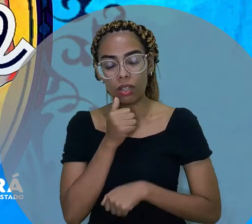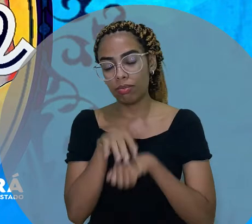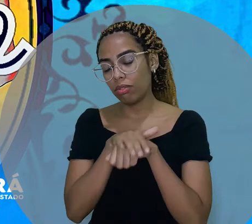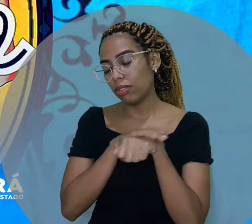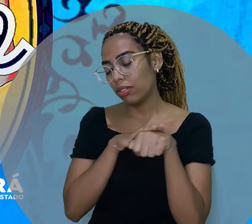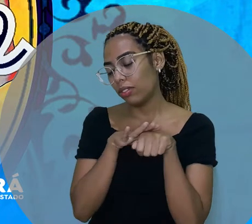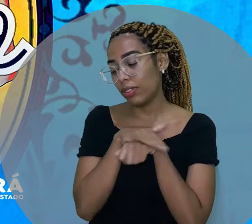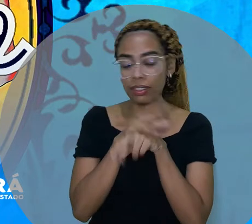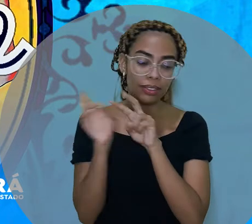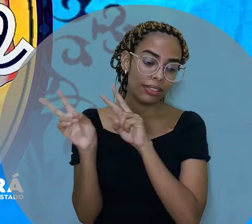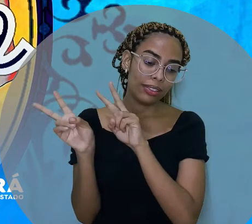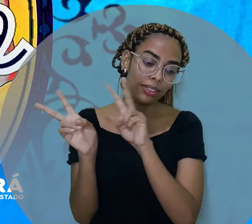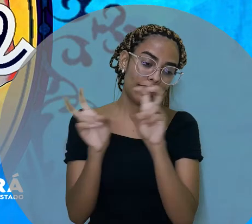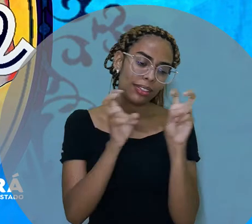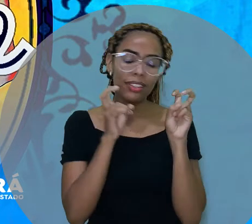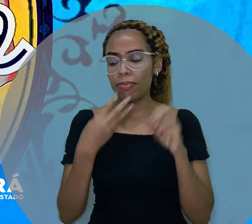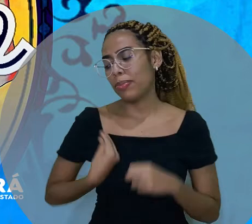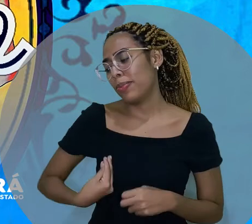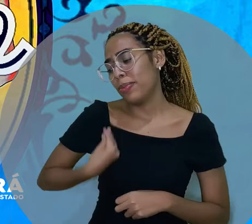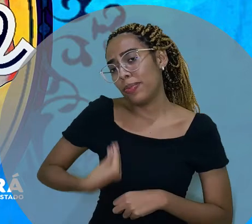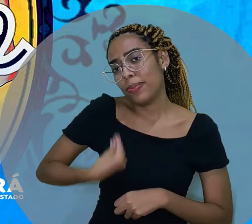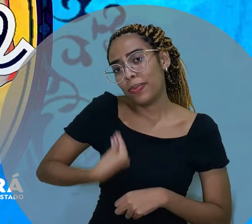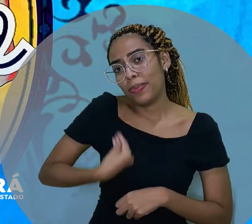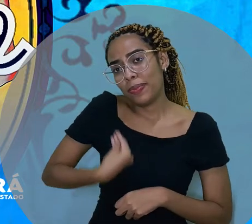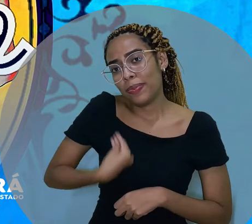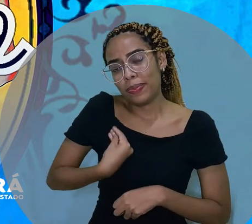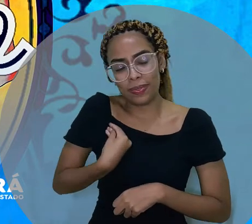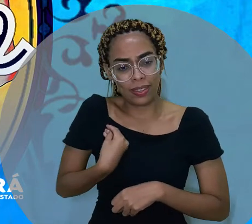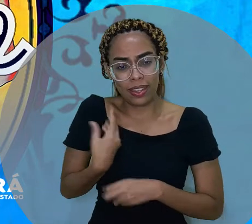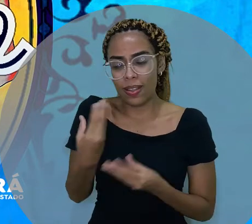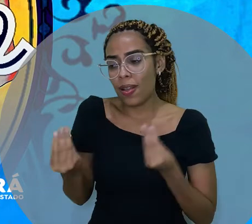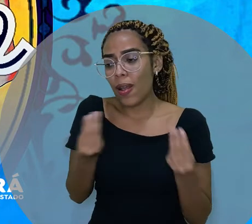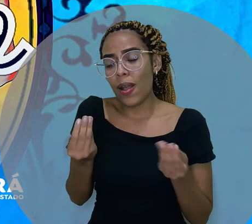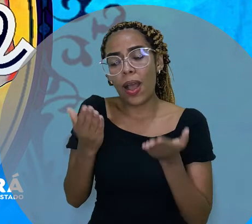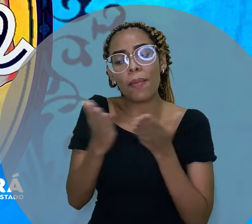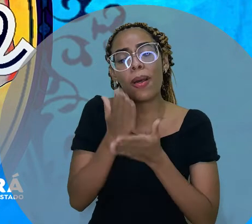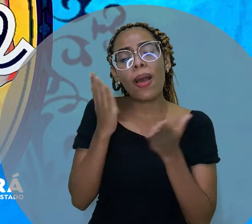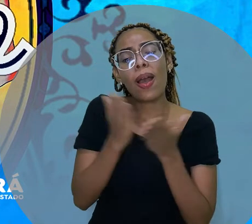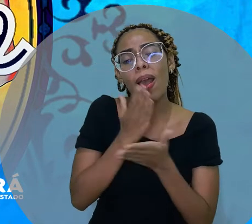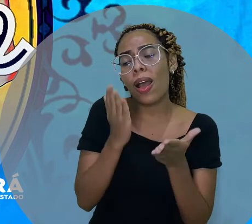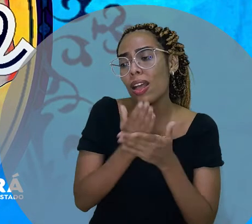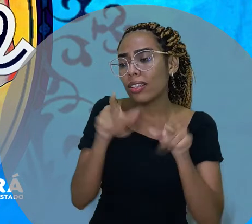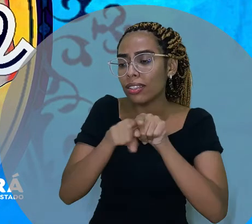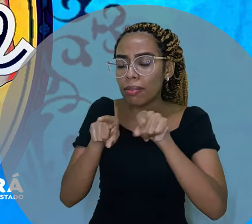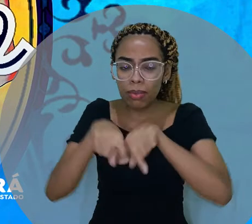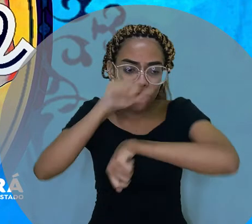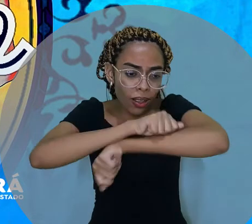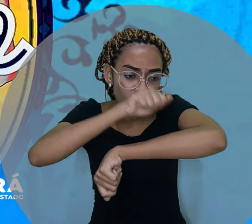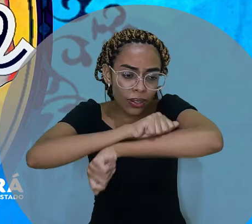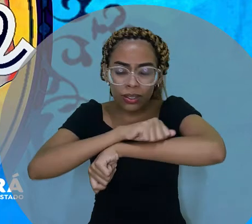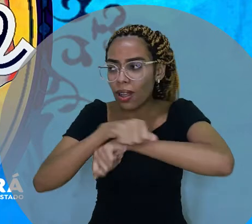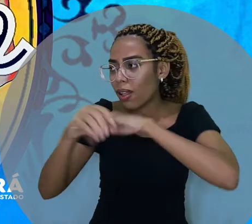imperceptíveis, enquanto os dois homens discorriam sobre a vida, o clima, a última